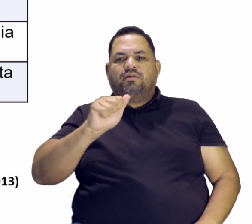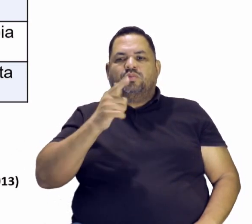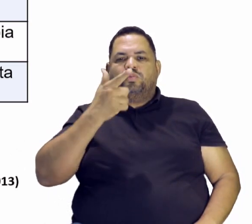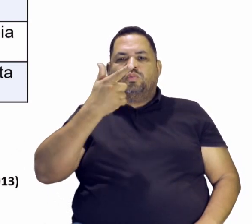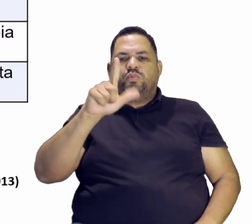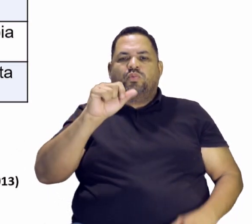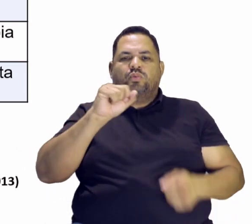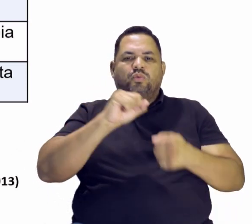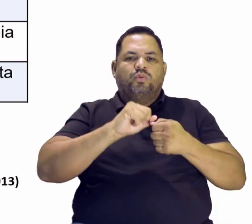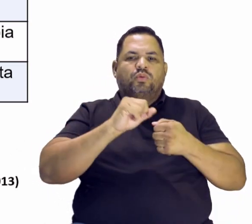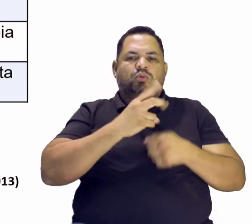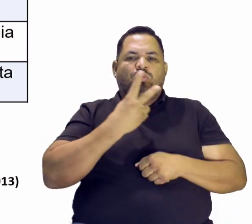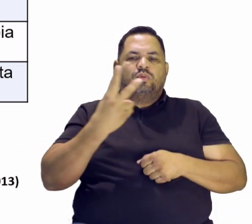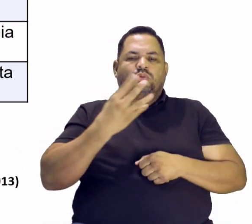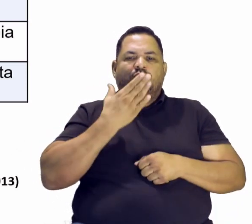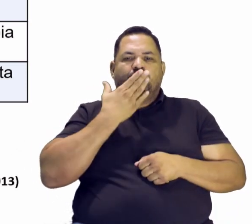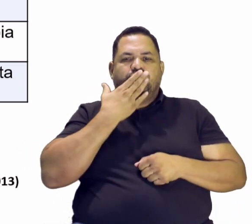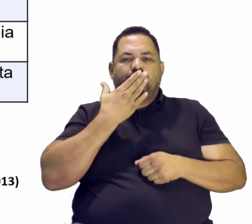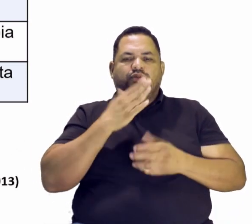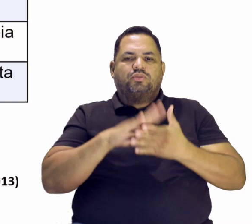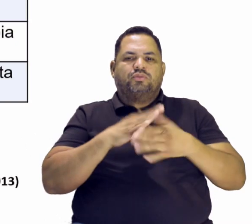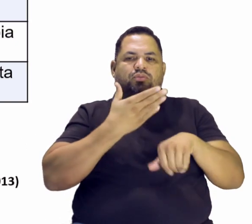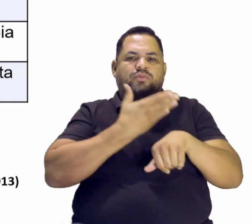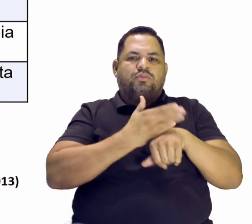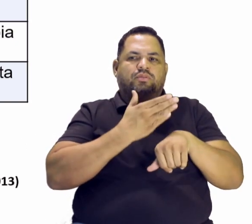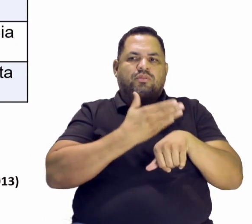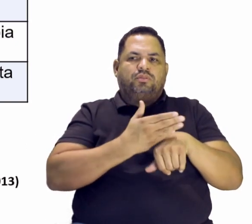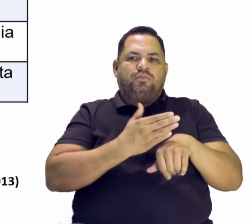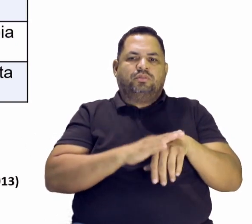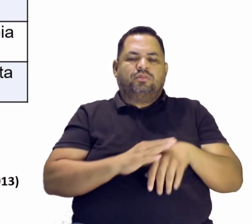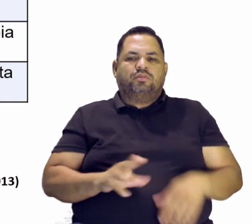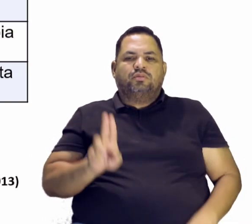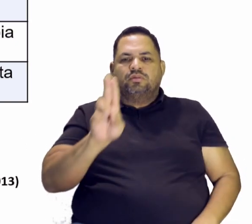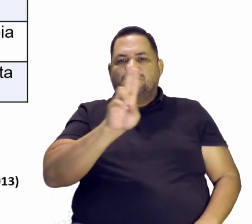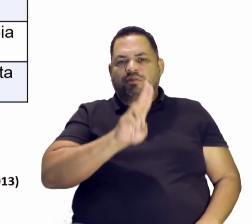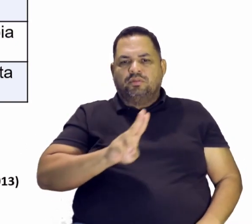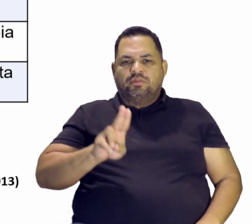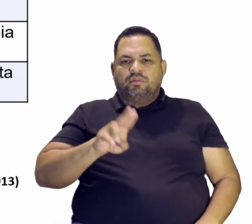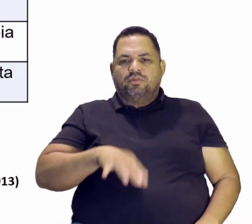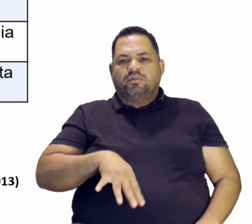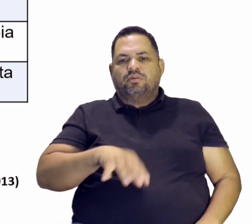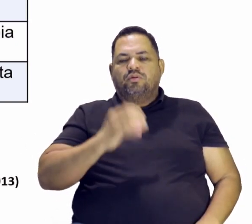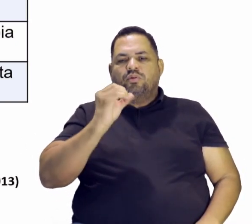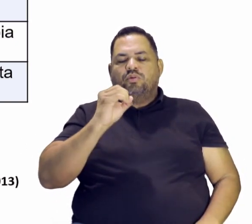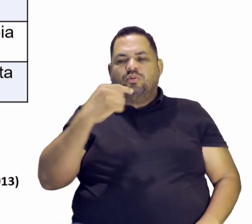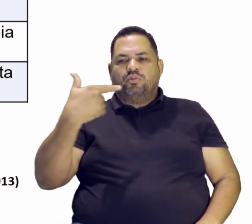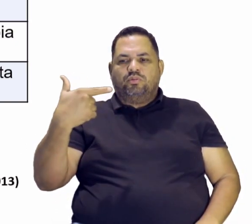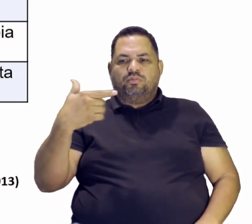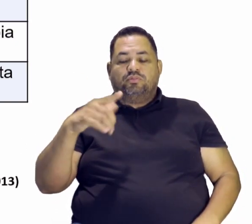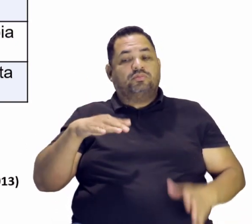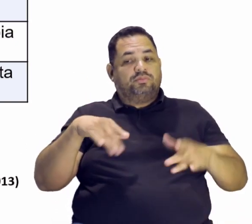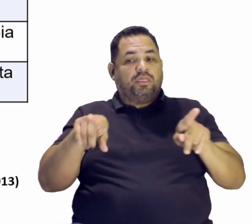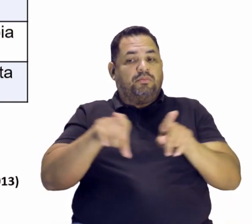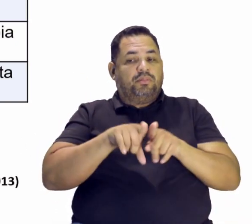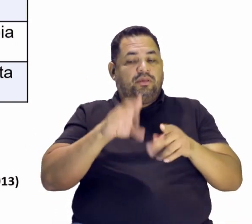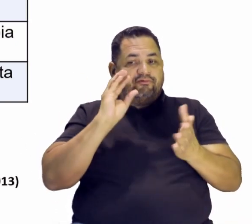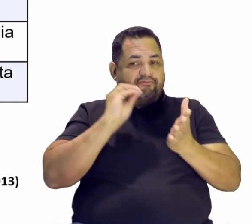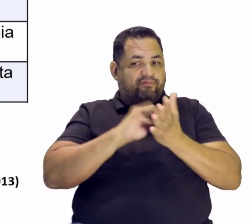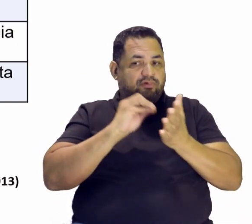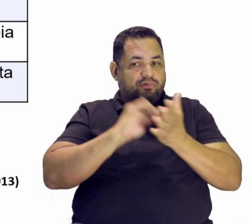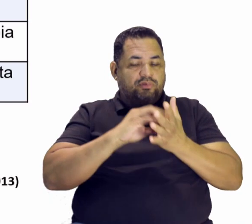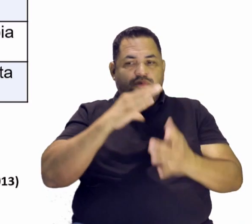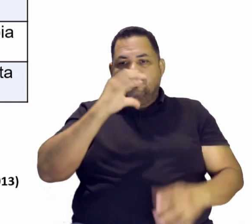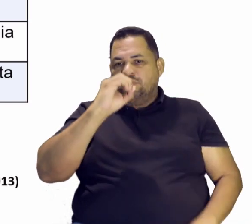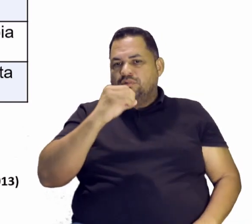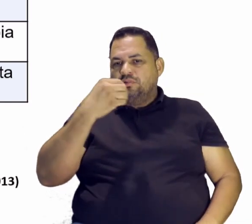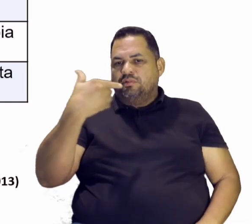tipos de exercícios, tanto com a utilização de oxigênio quanto a ausência dele. Vocês lembram, né?